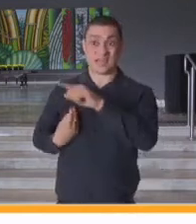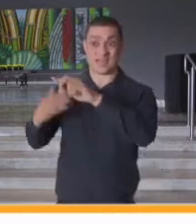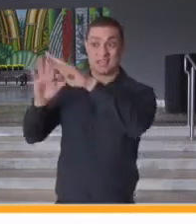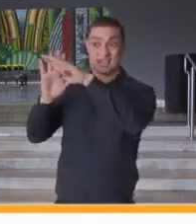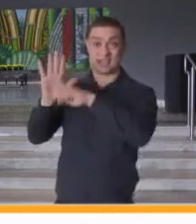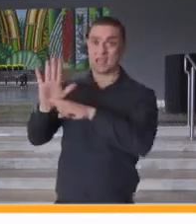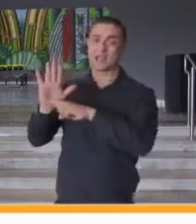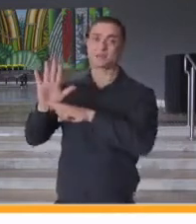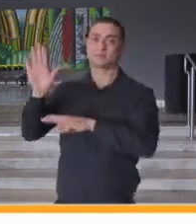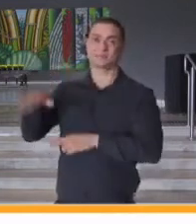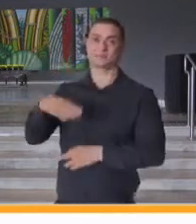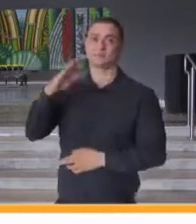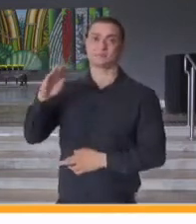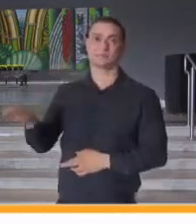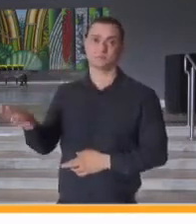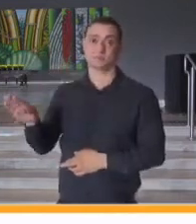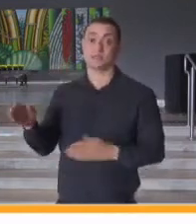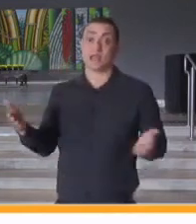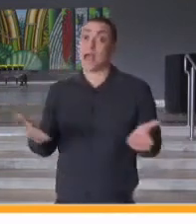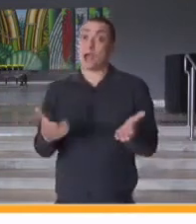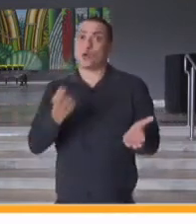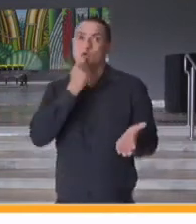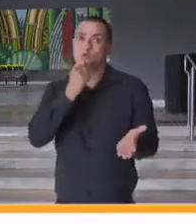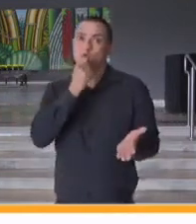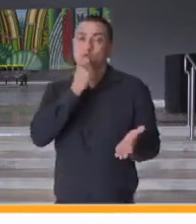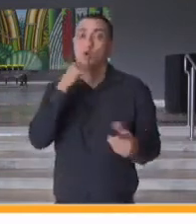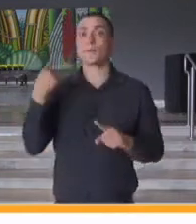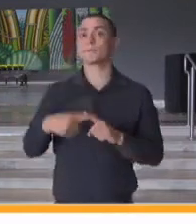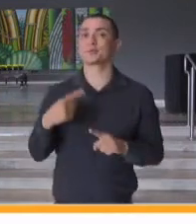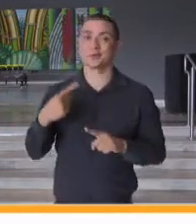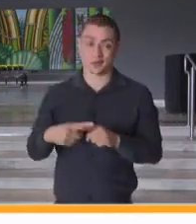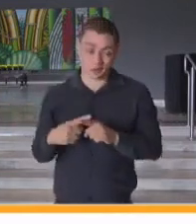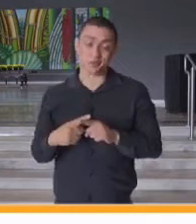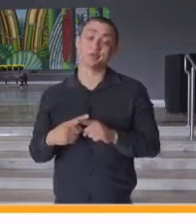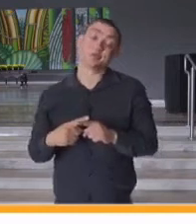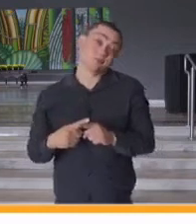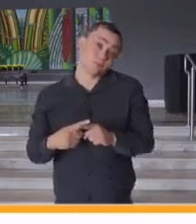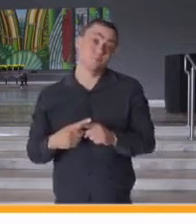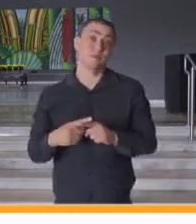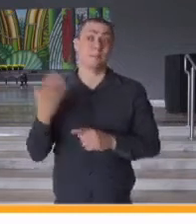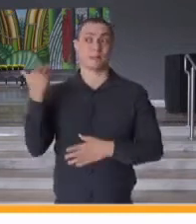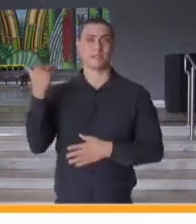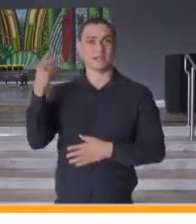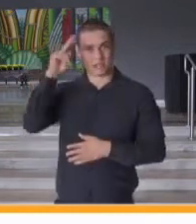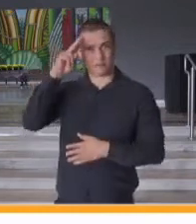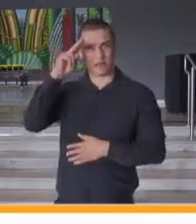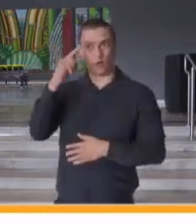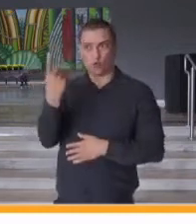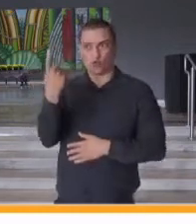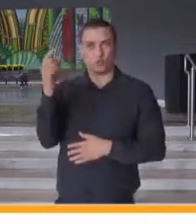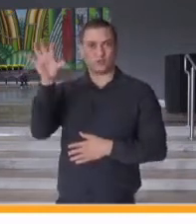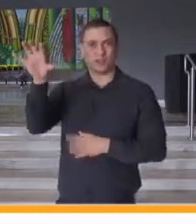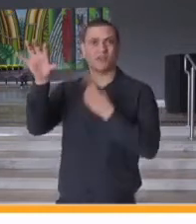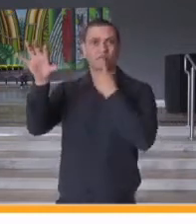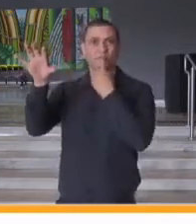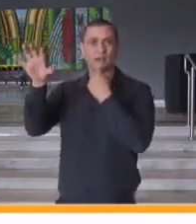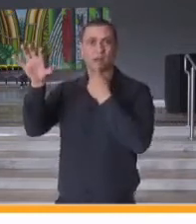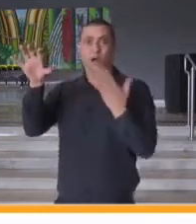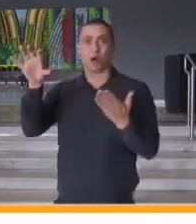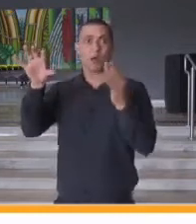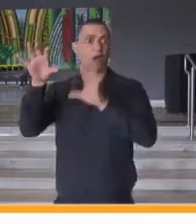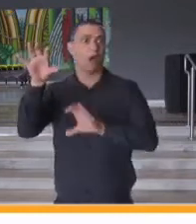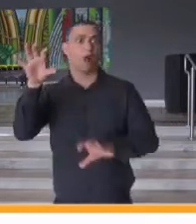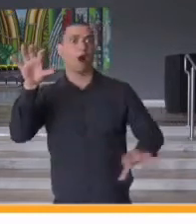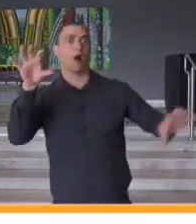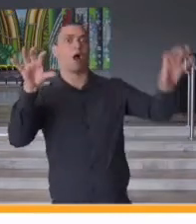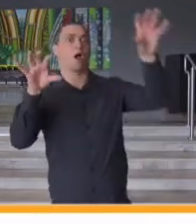é que não valerá neste momento, justamente porque uma coisa era uma região no vermelho, outra coisa é várias